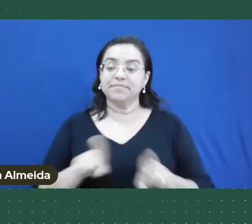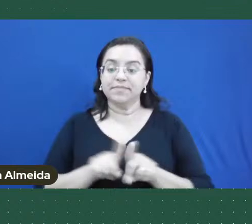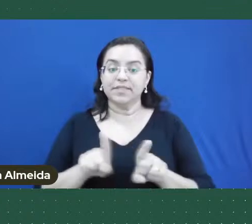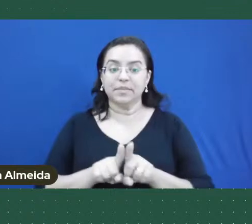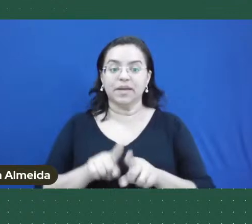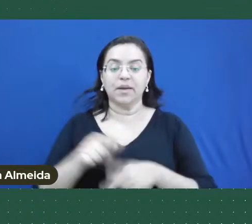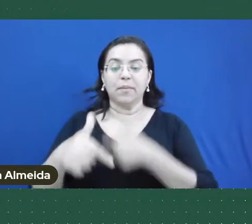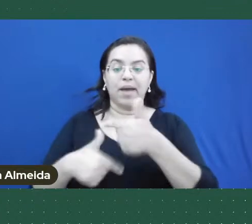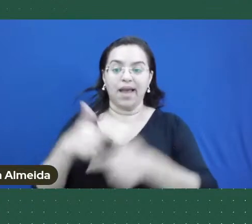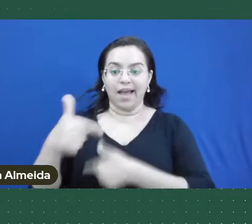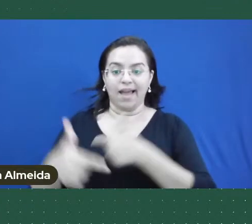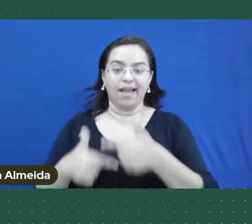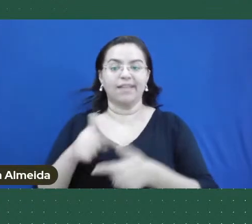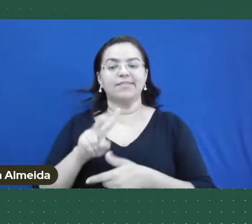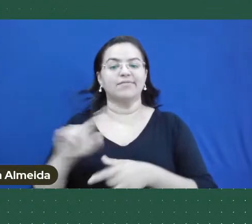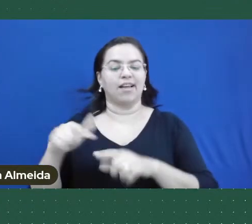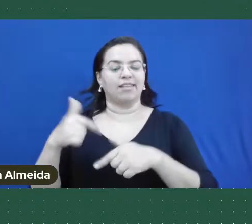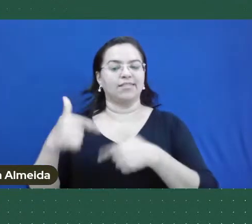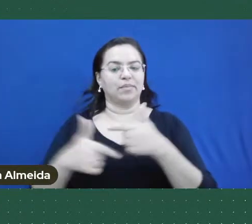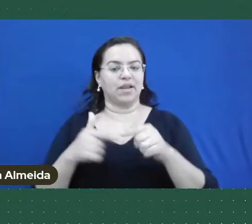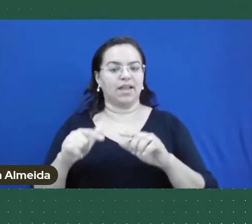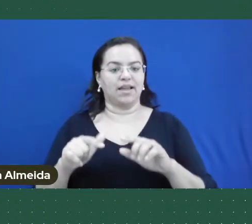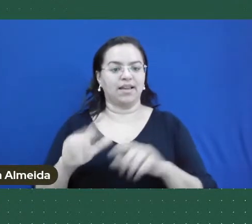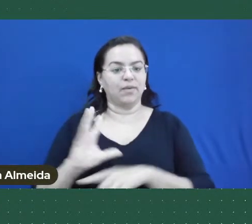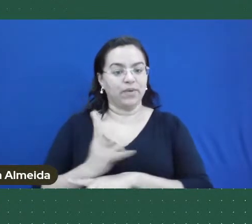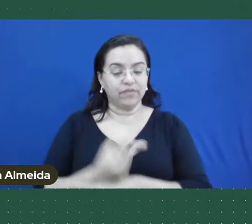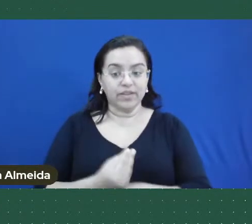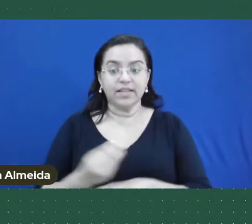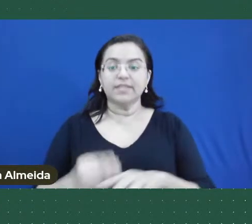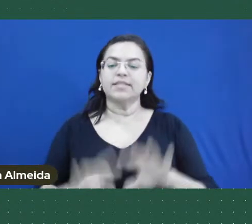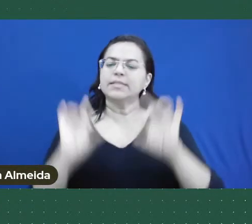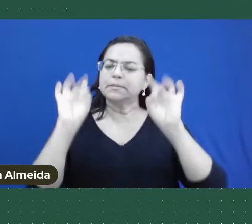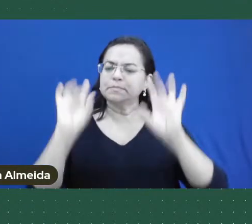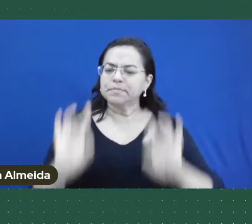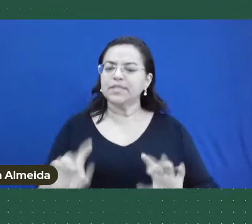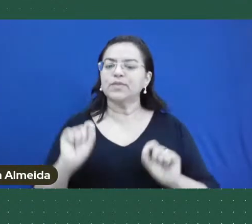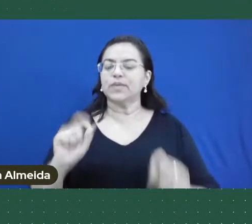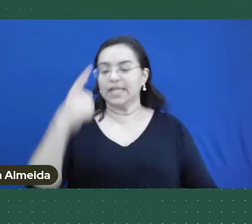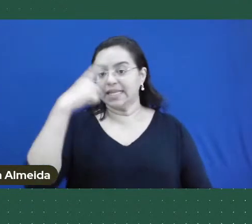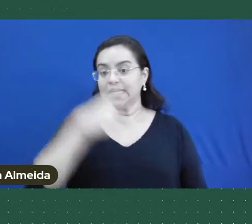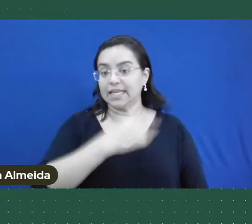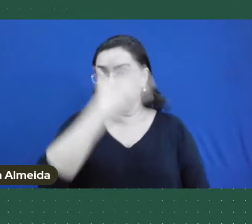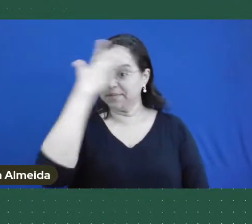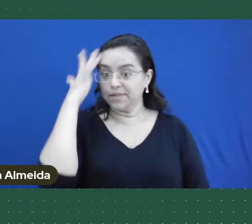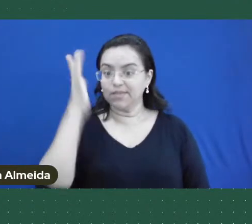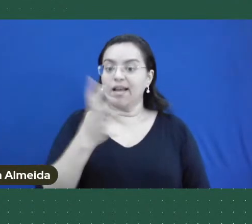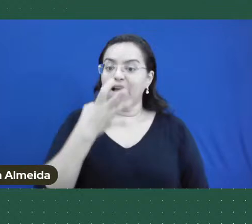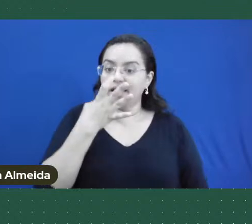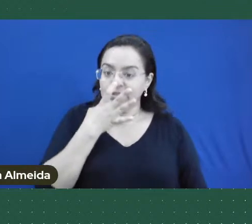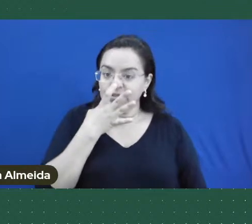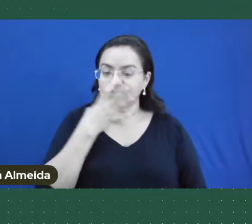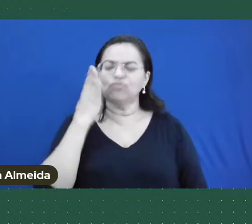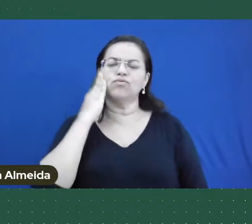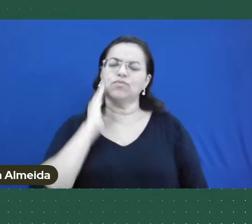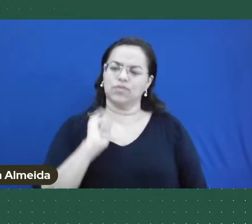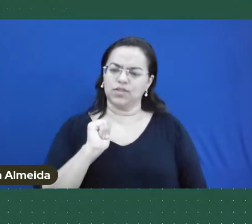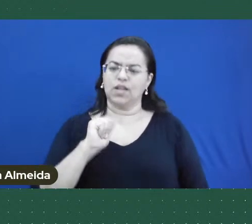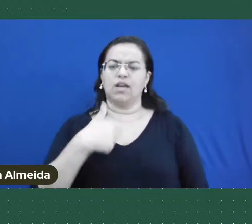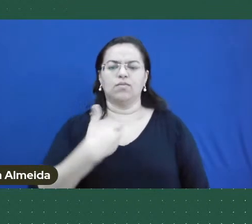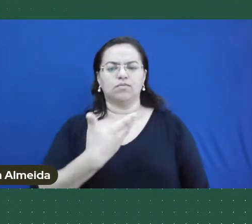colegas da mesa, e sobretudo aos colegas que estão assistindo. Sei que os meus colegas lá do Arquivo